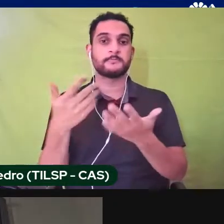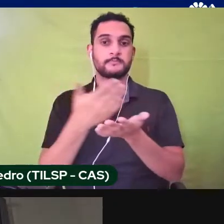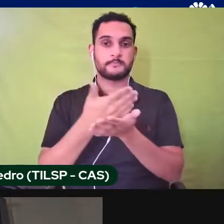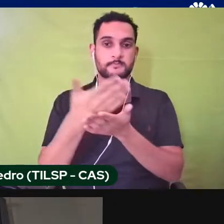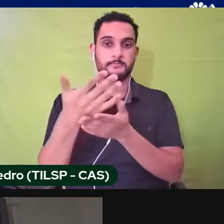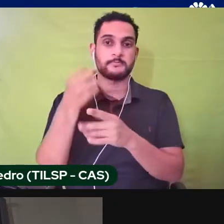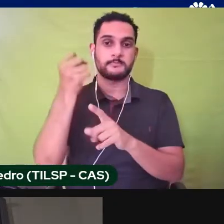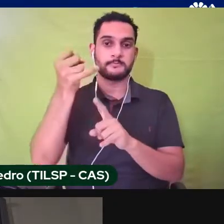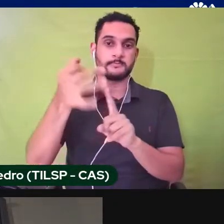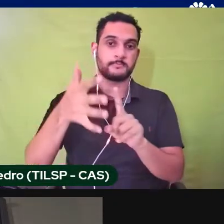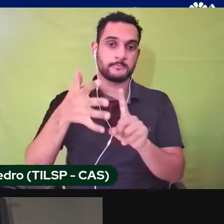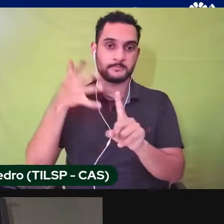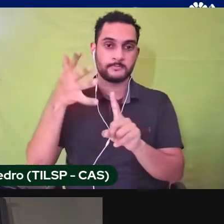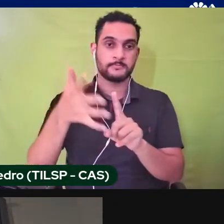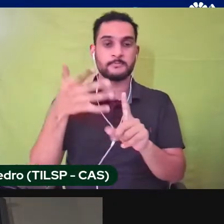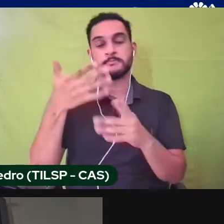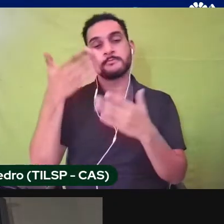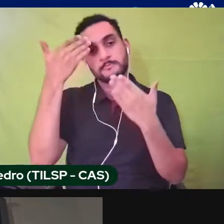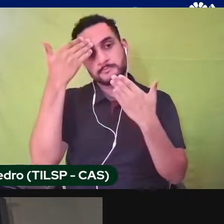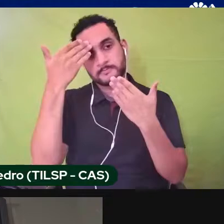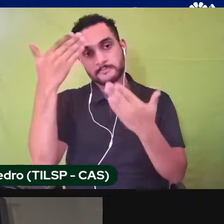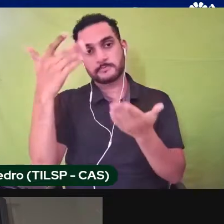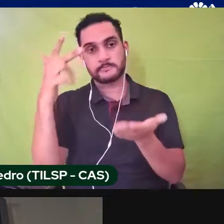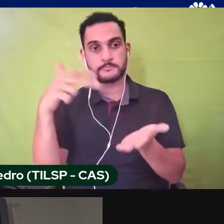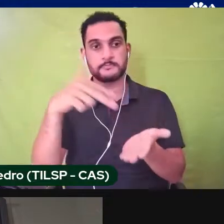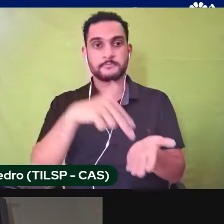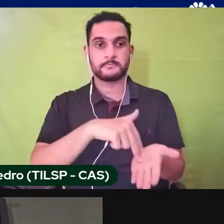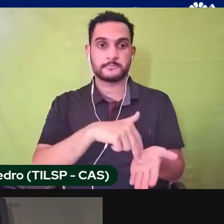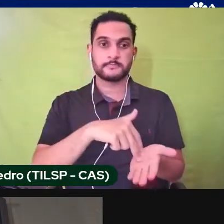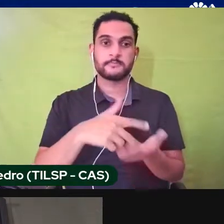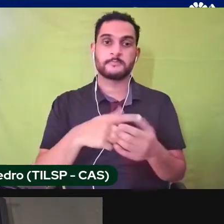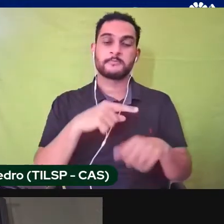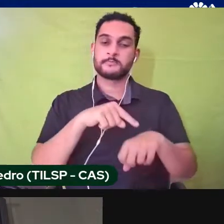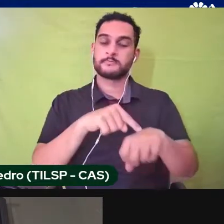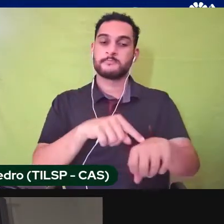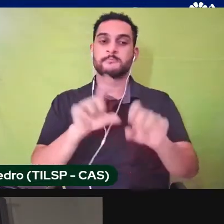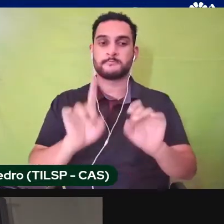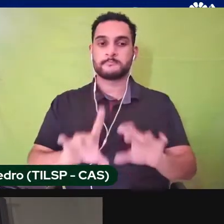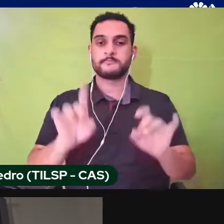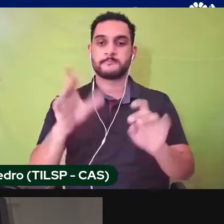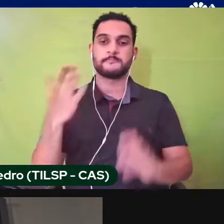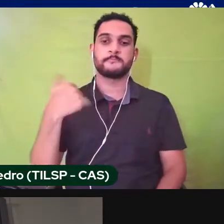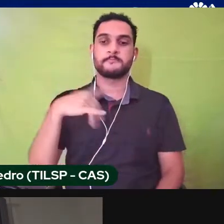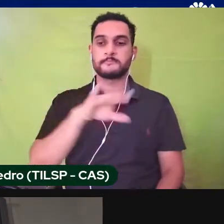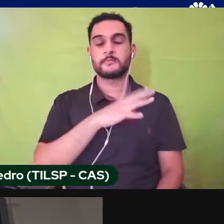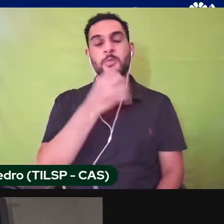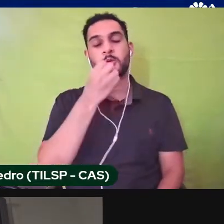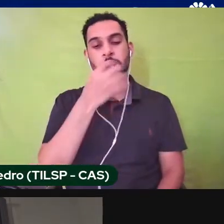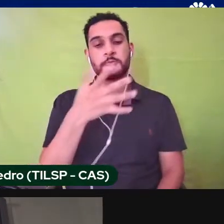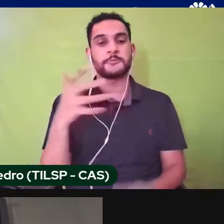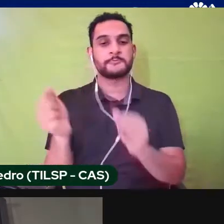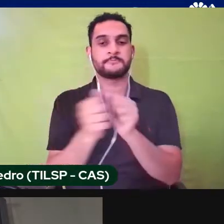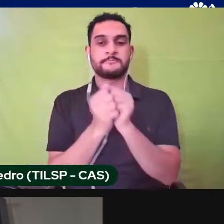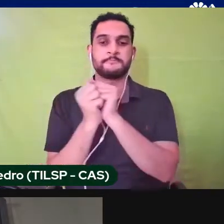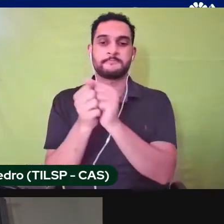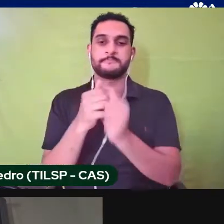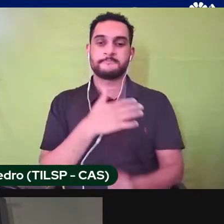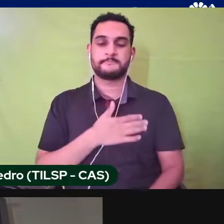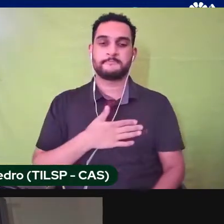sua palestra, desde já te agradecendo por esse momento tão especial para nós. É muito bom tê-la conosco.